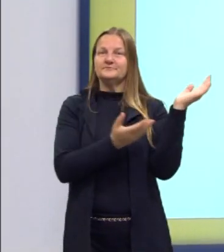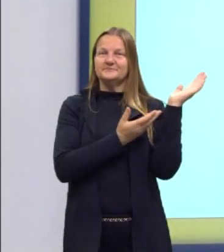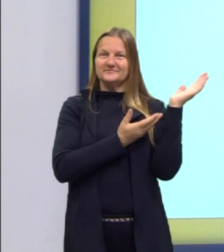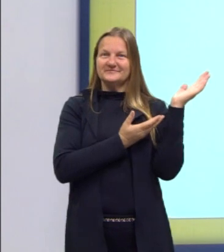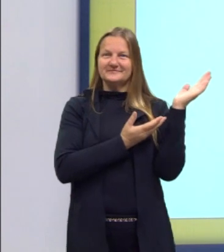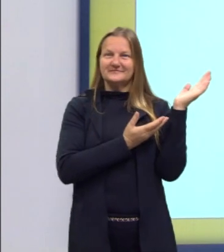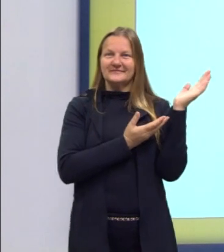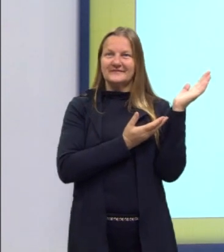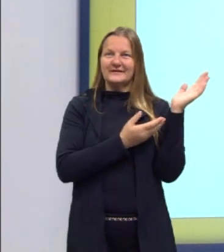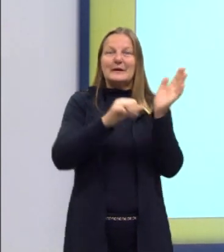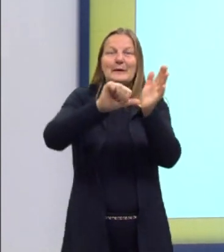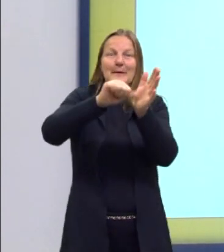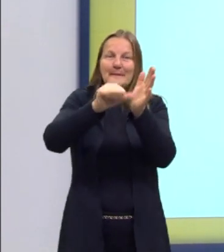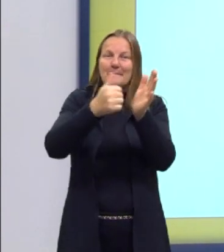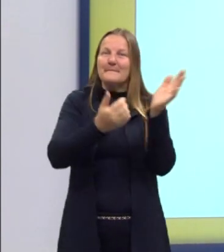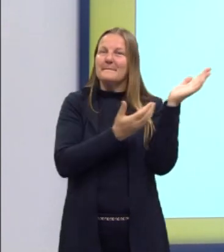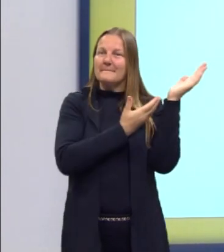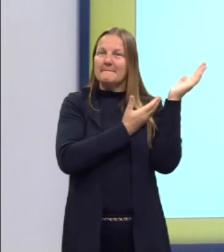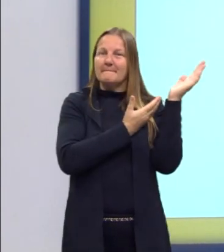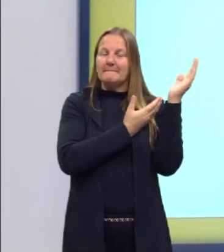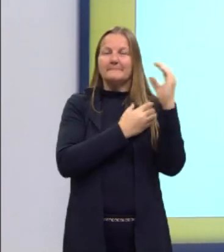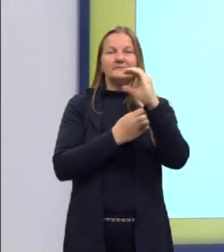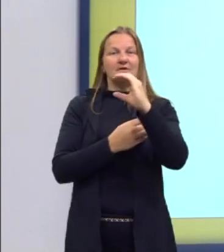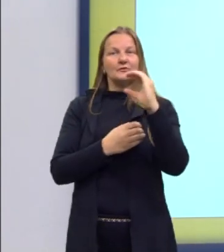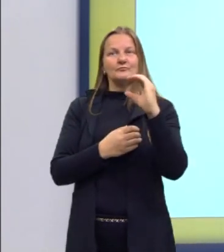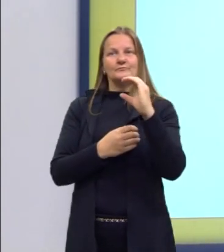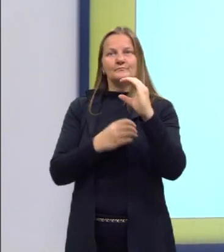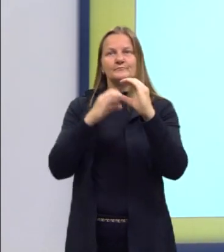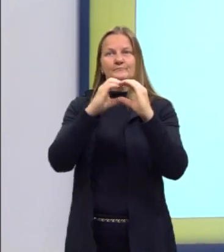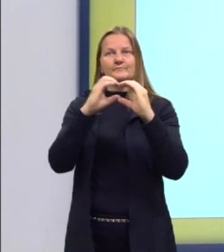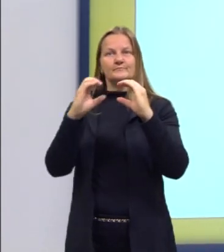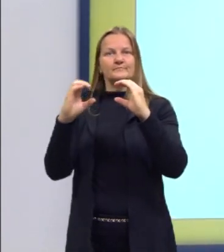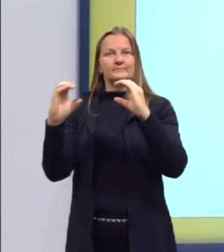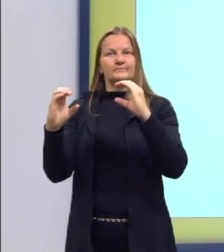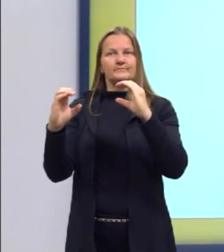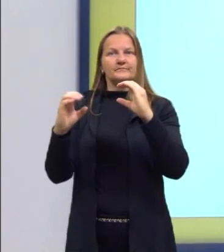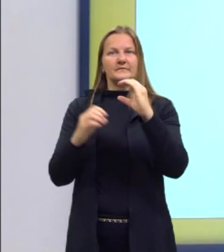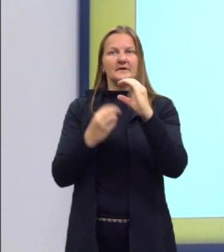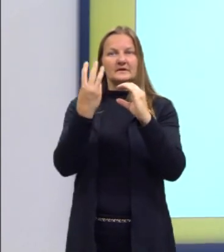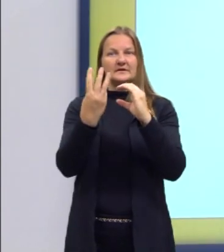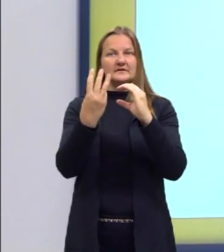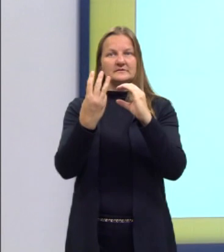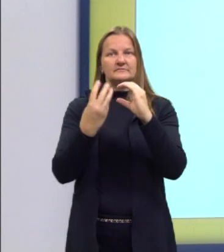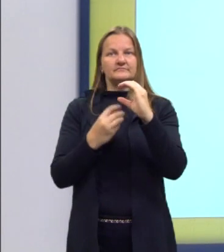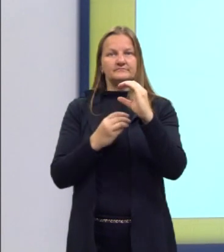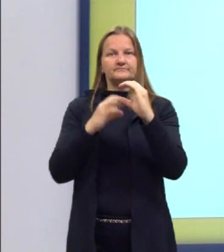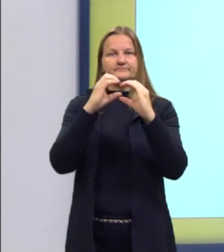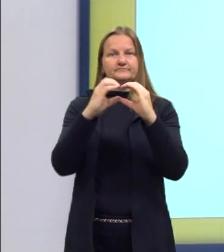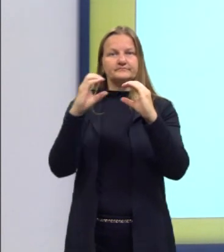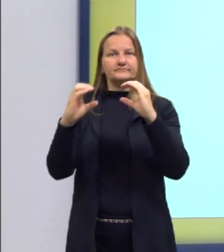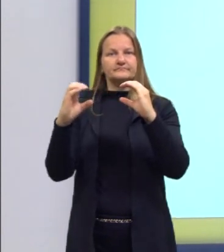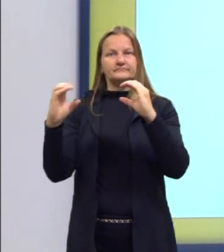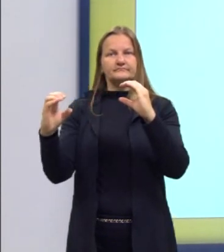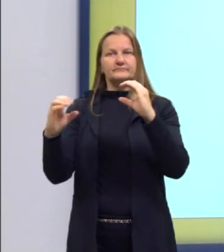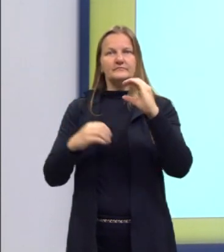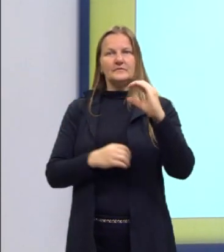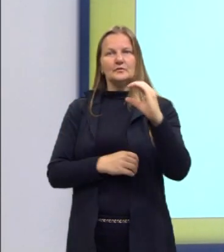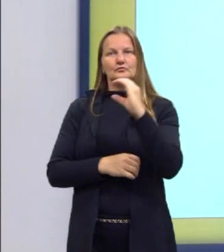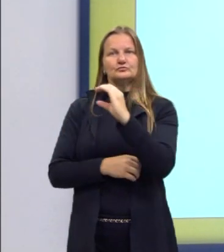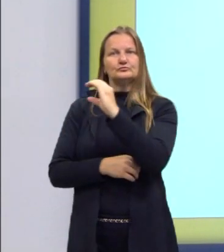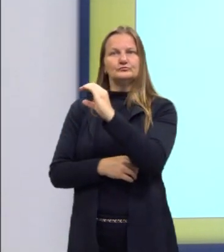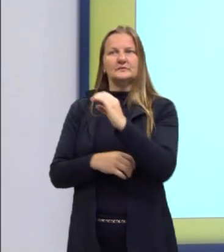no primeiro eu tenho uma cadeia carbônica menor onde tem apenas 3 átomos de carbono e no